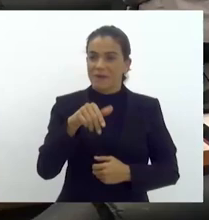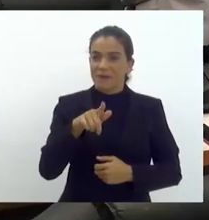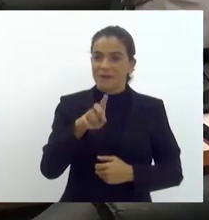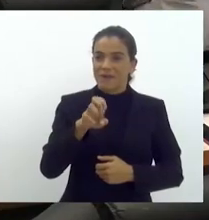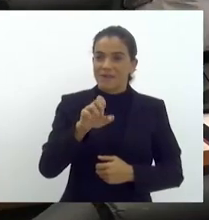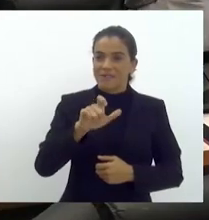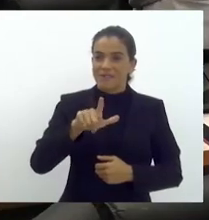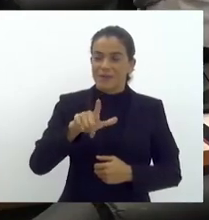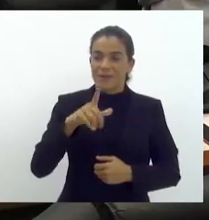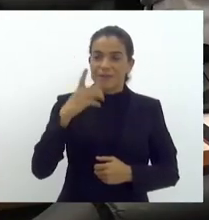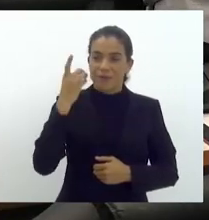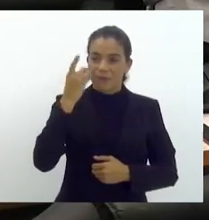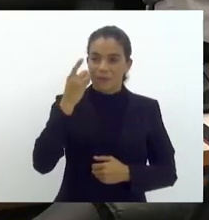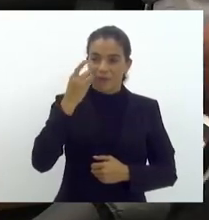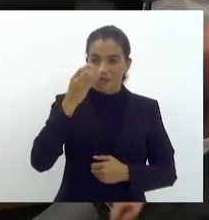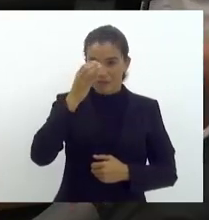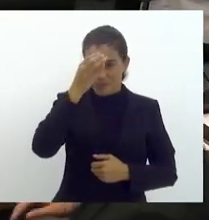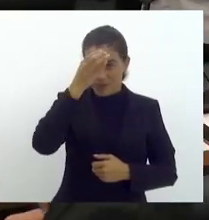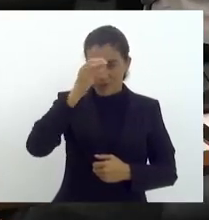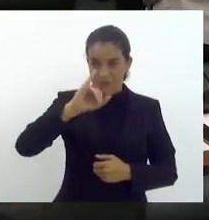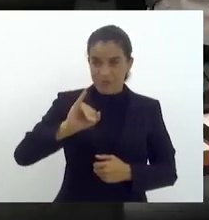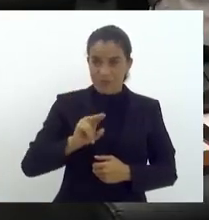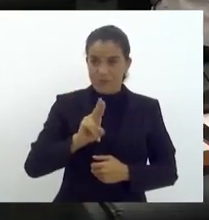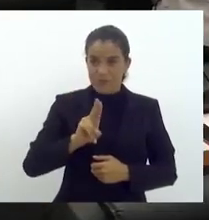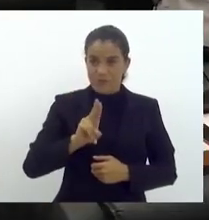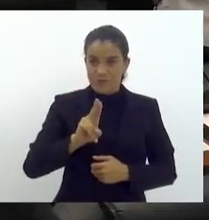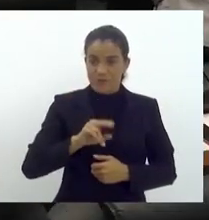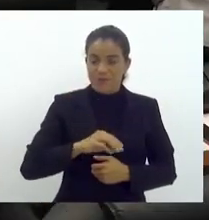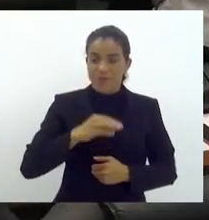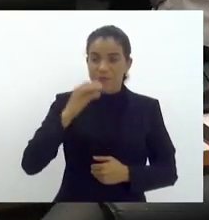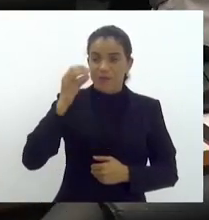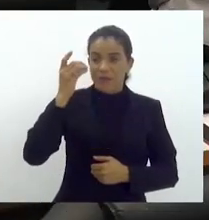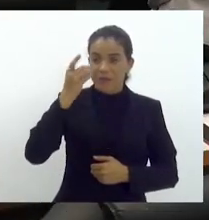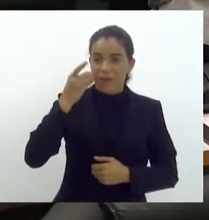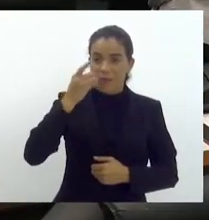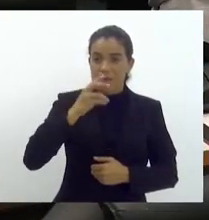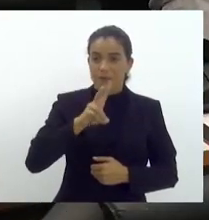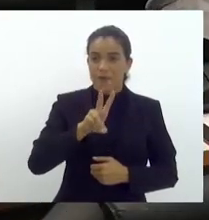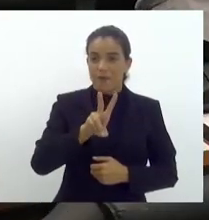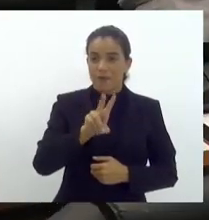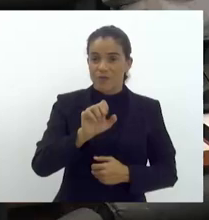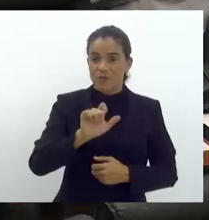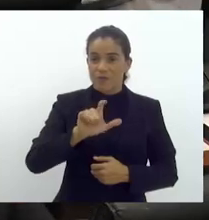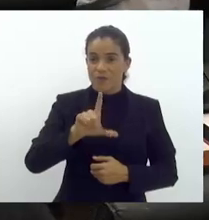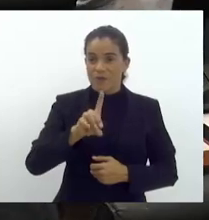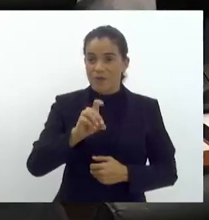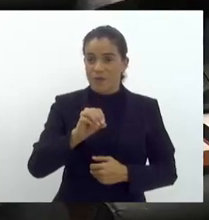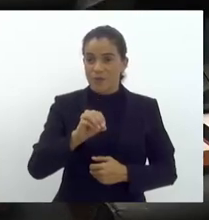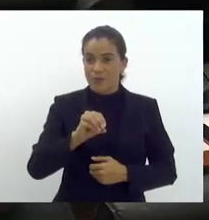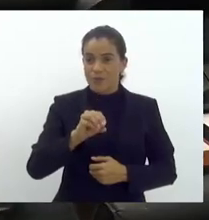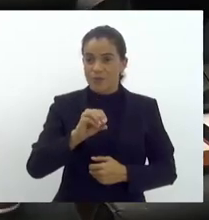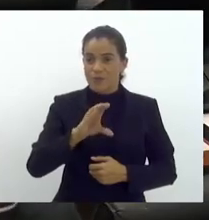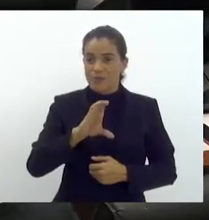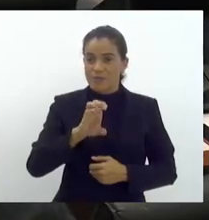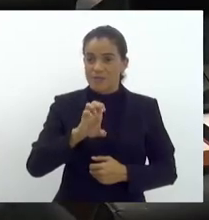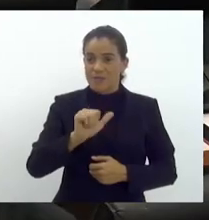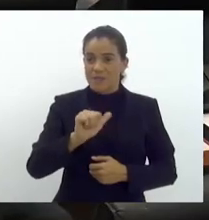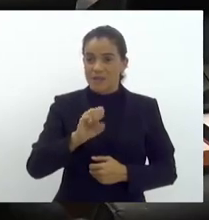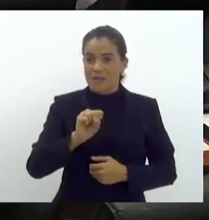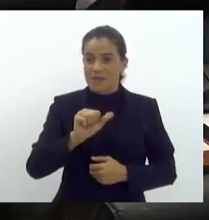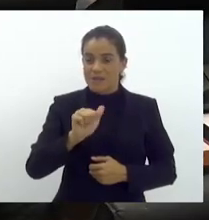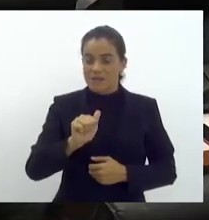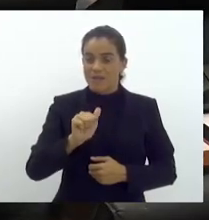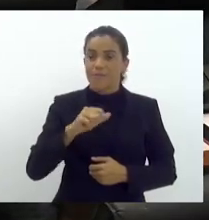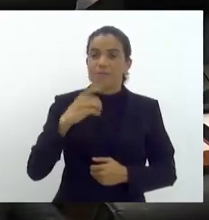deputada tia Ju Deputado Valdo Ceasa Deputado